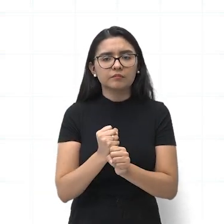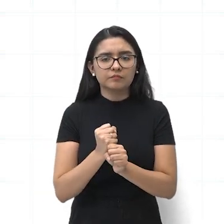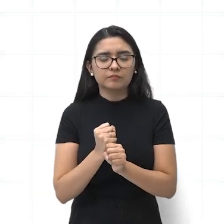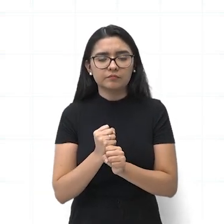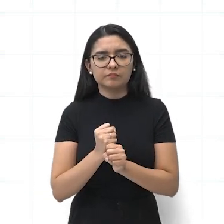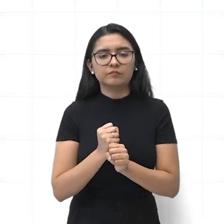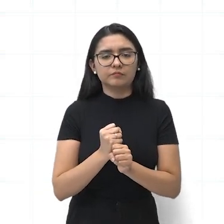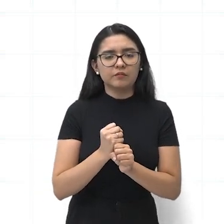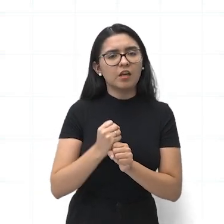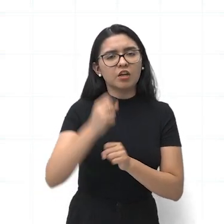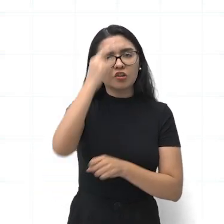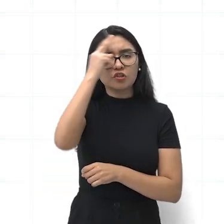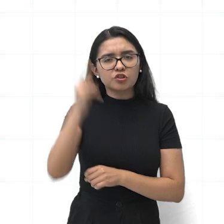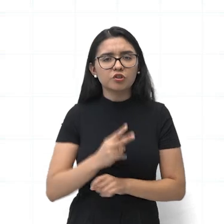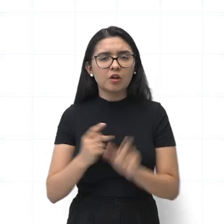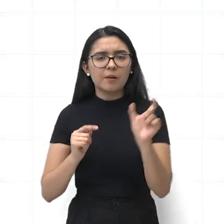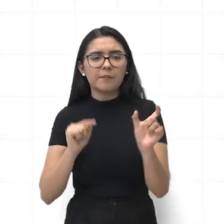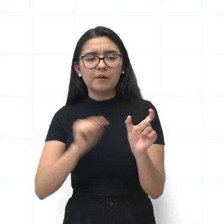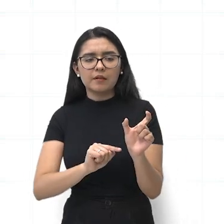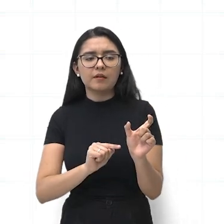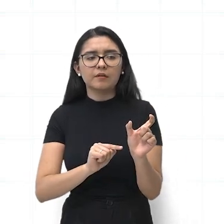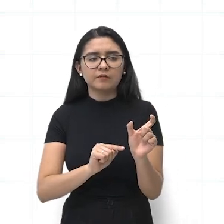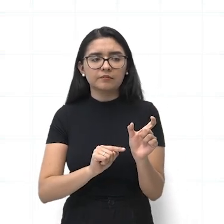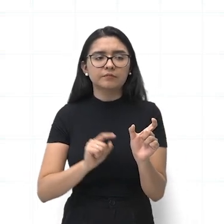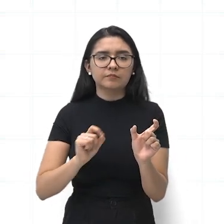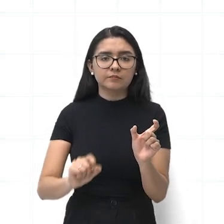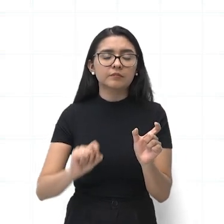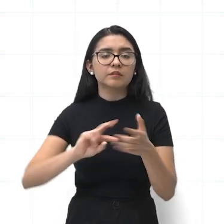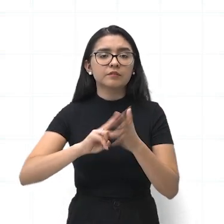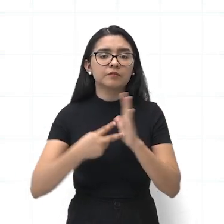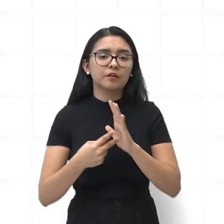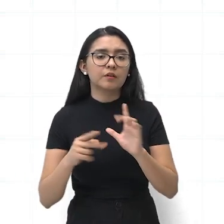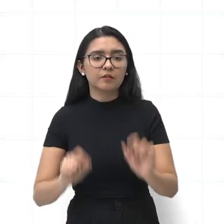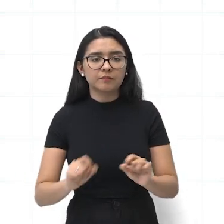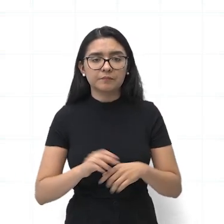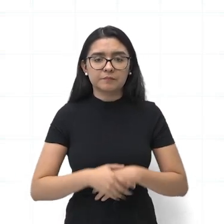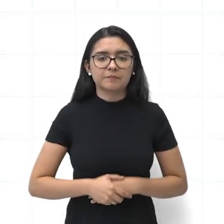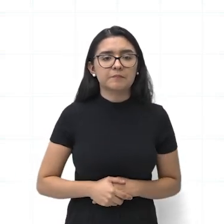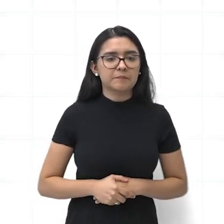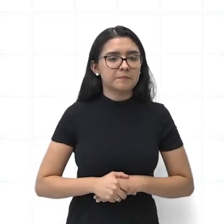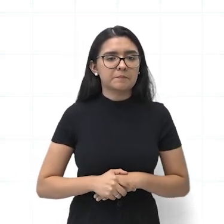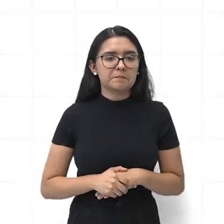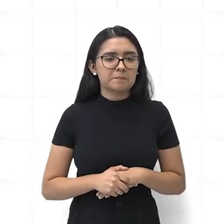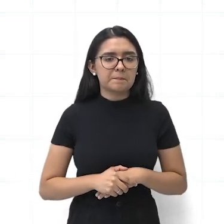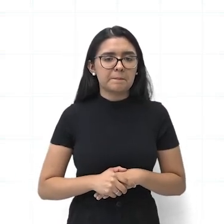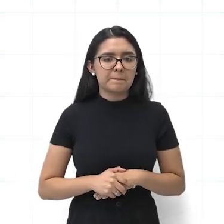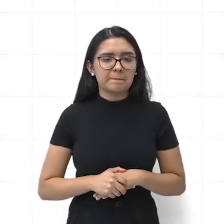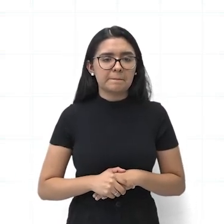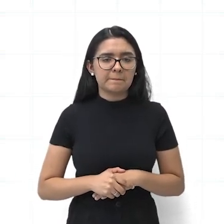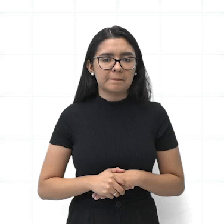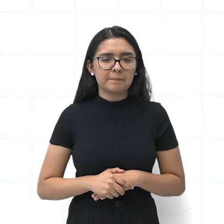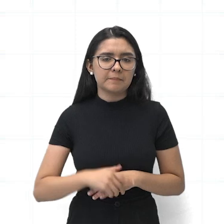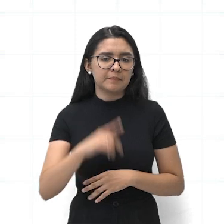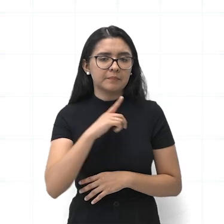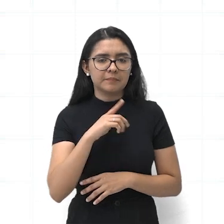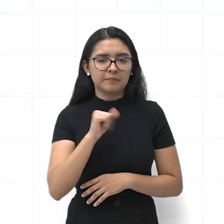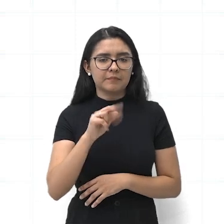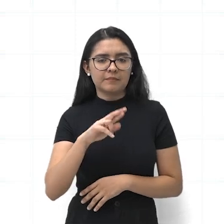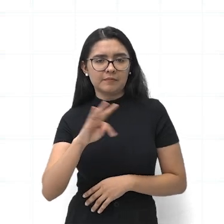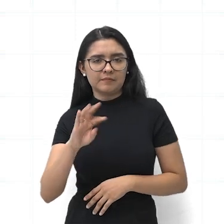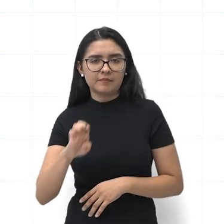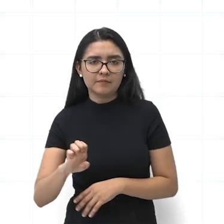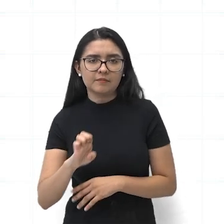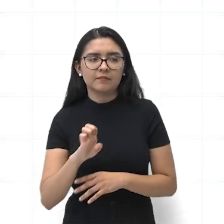na história, na etimologia da palavra, a palavra jiu-jitsu significa arte versátil ou arte suave. E